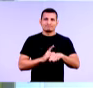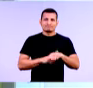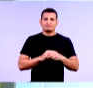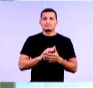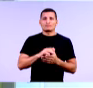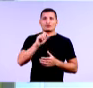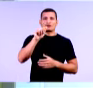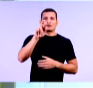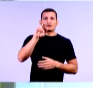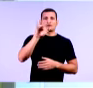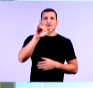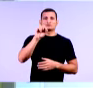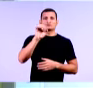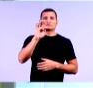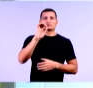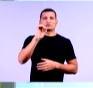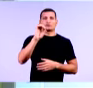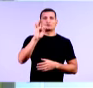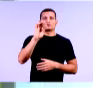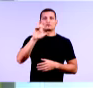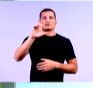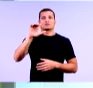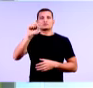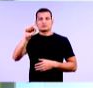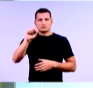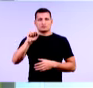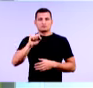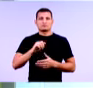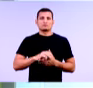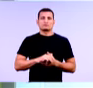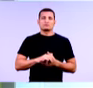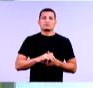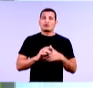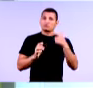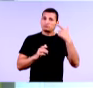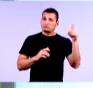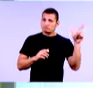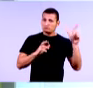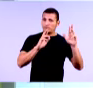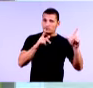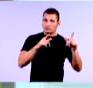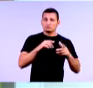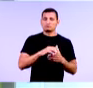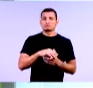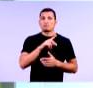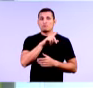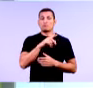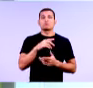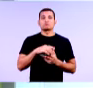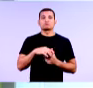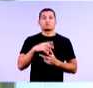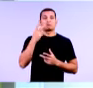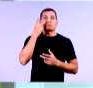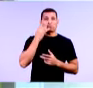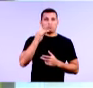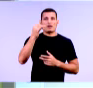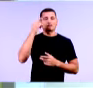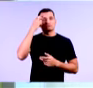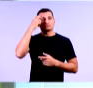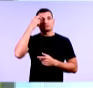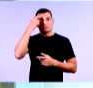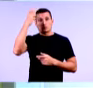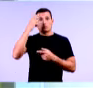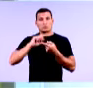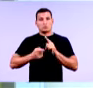tem um modelo bem diferente. Inclusive Aristóteles é considerado o pai da lógica, né? Tudo a ver com a gente. Platão, ele